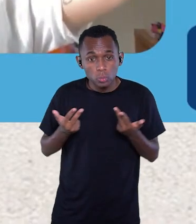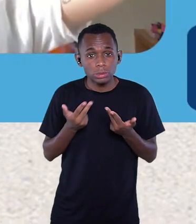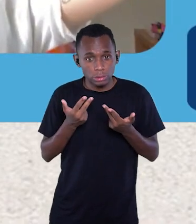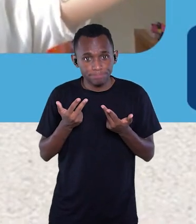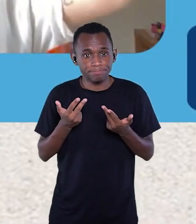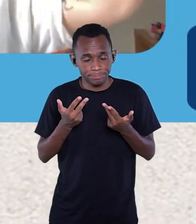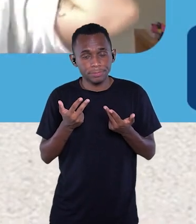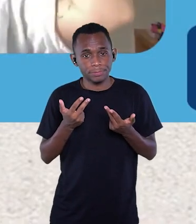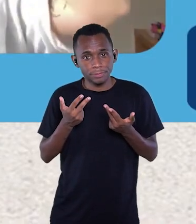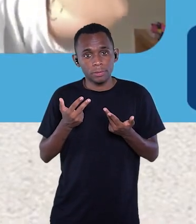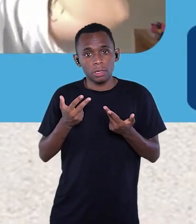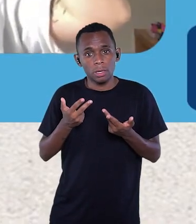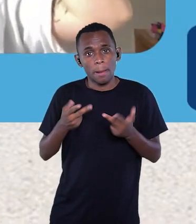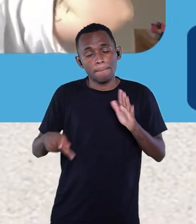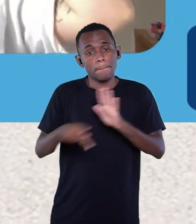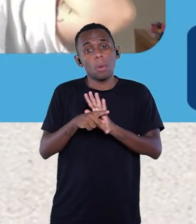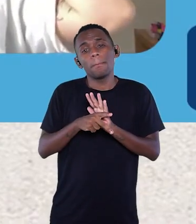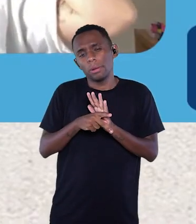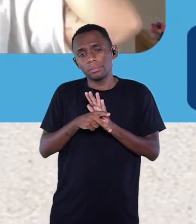de